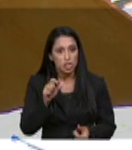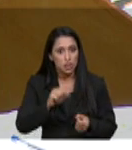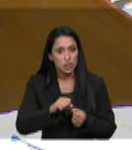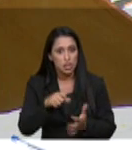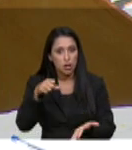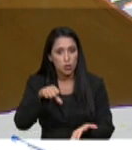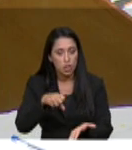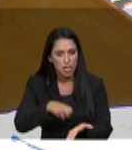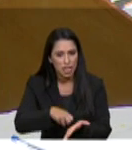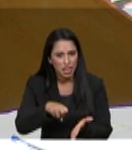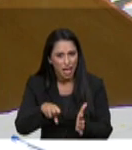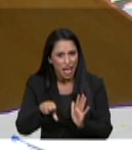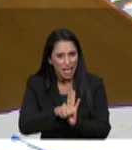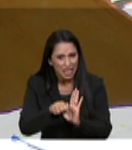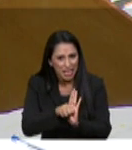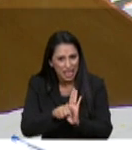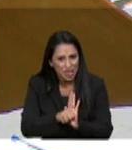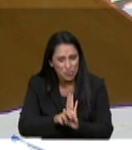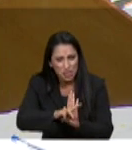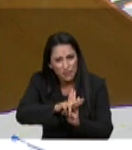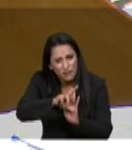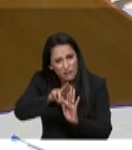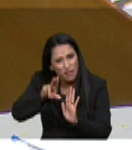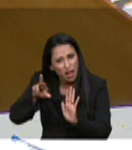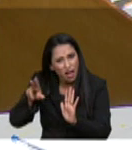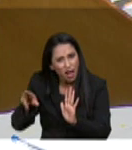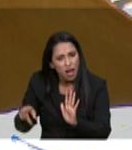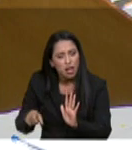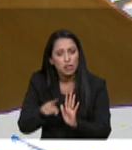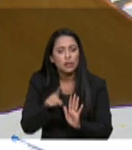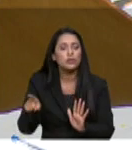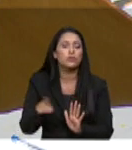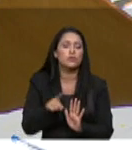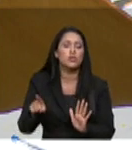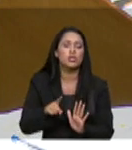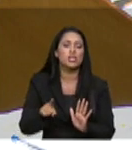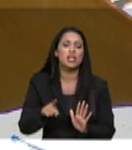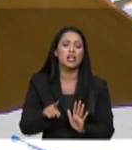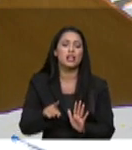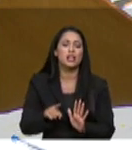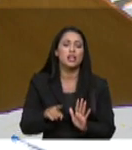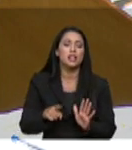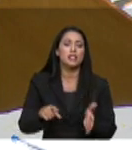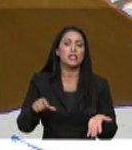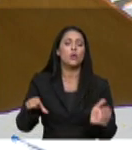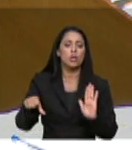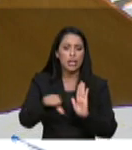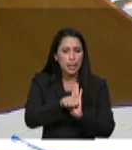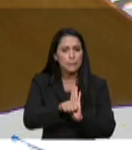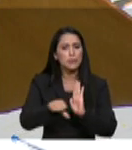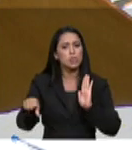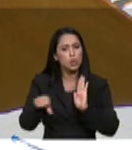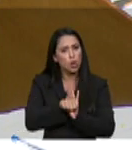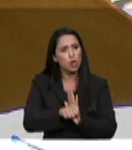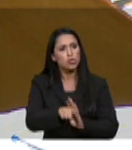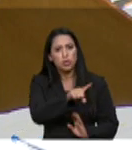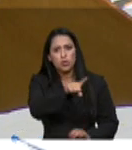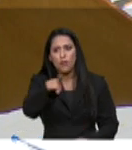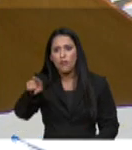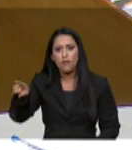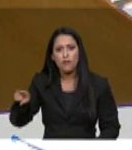cometeram não só esse mais vários outros crimes vocês mas jejum a lei são marginais vocês são marginais